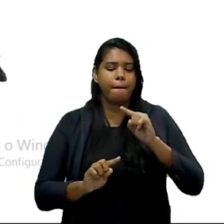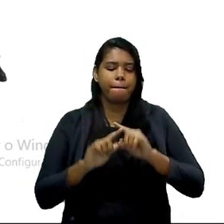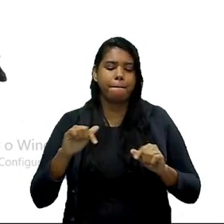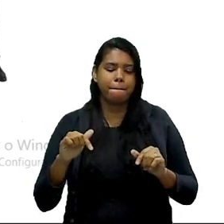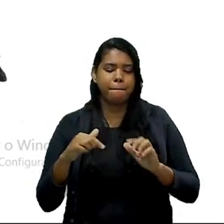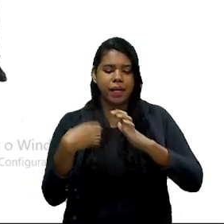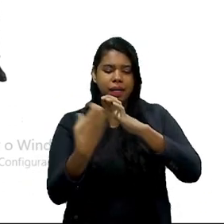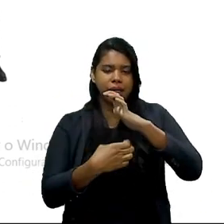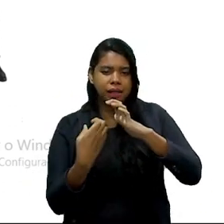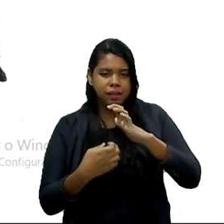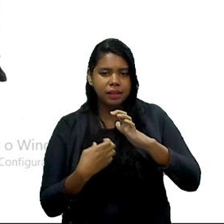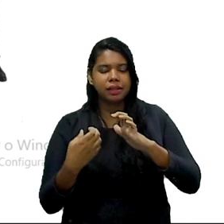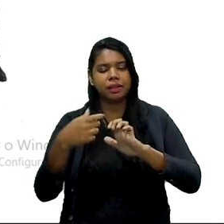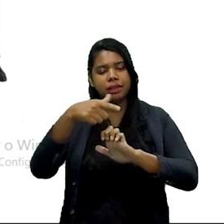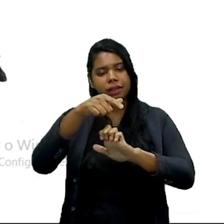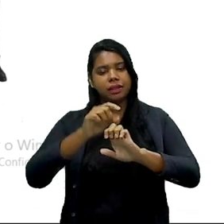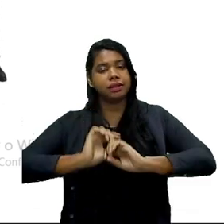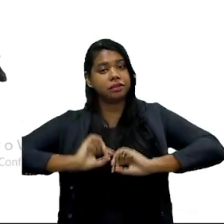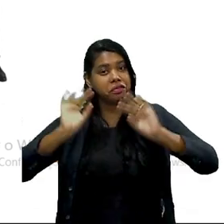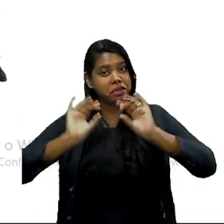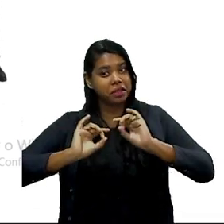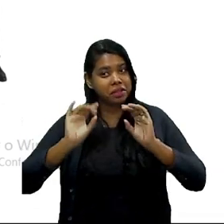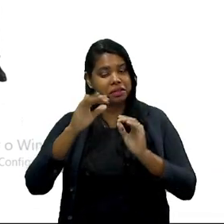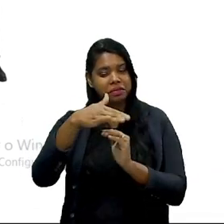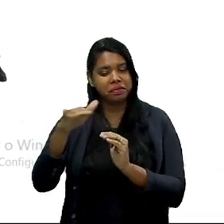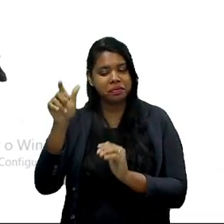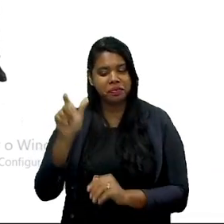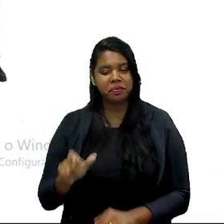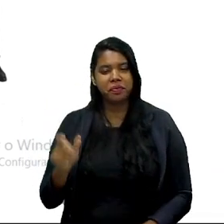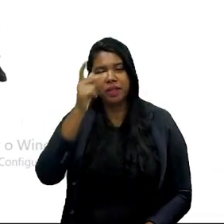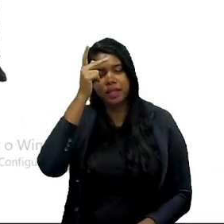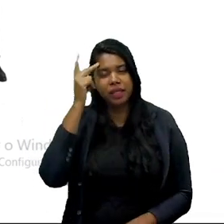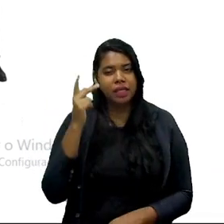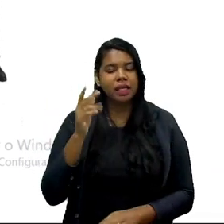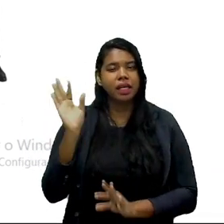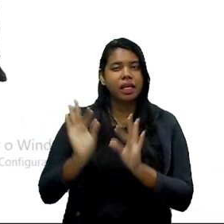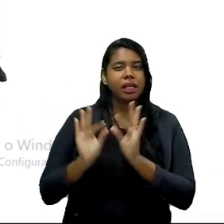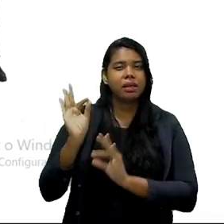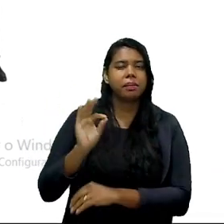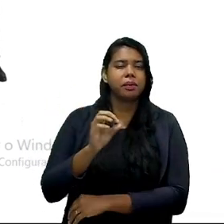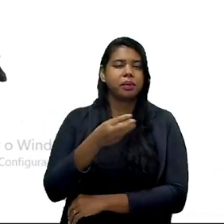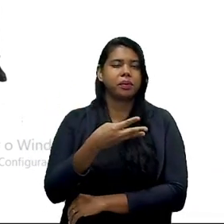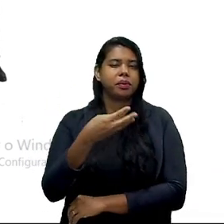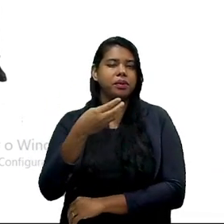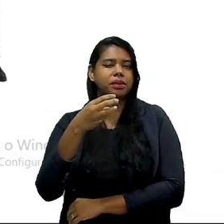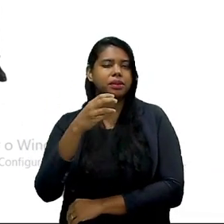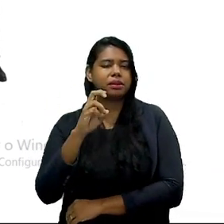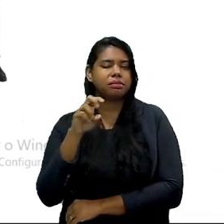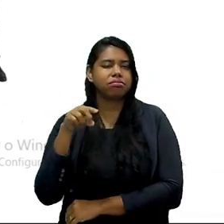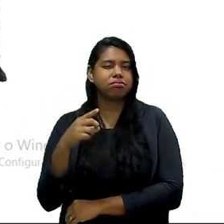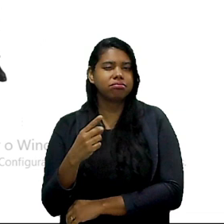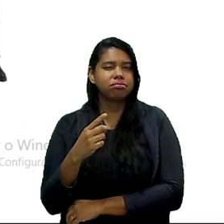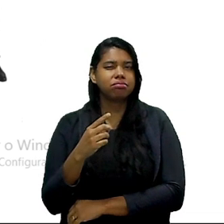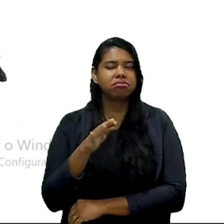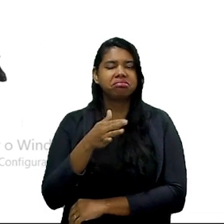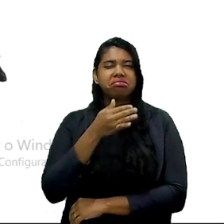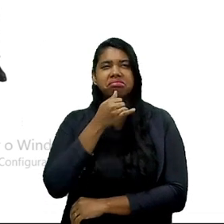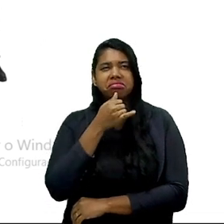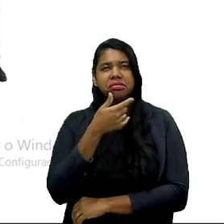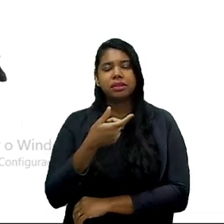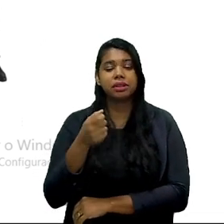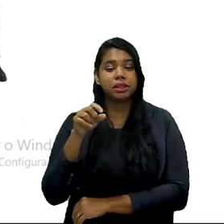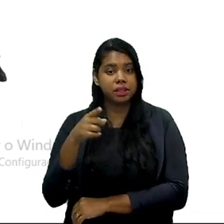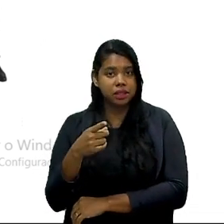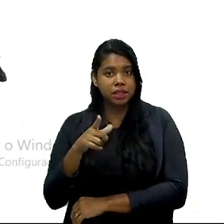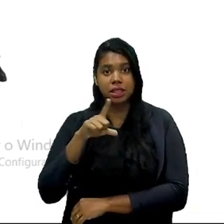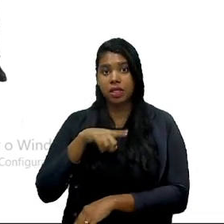empresa esteja comercializando, ela apurou 35 mil, então quer dizer que se o custo da mercadoria foi 20 mil,